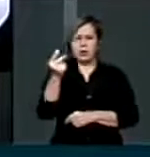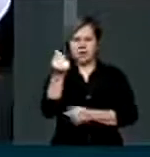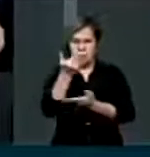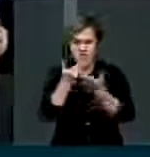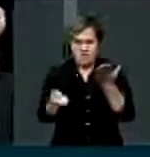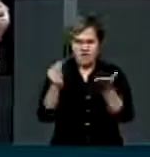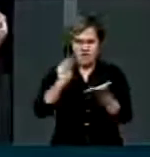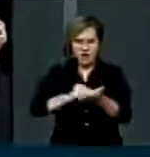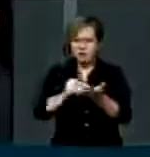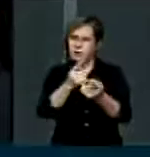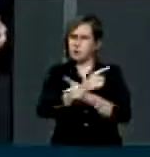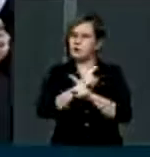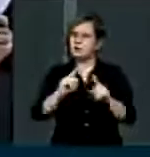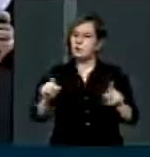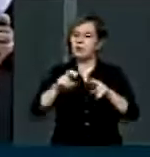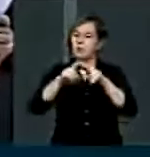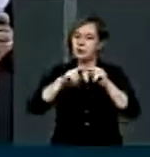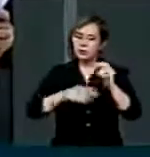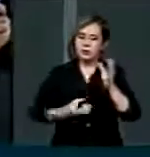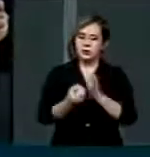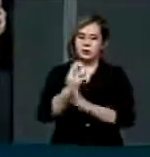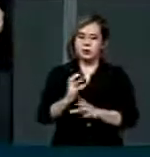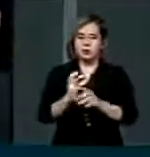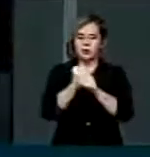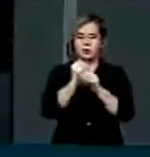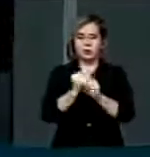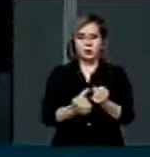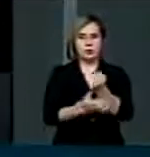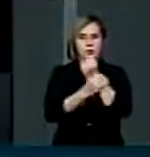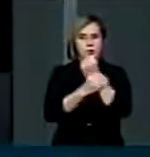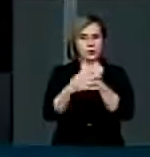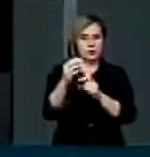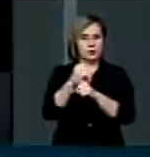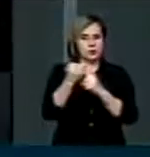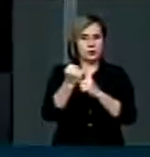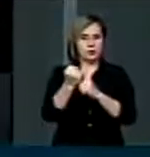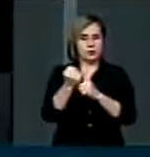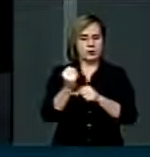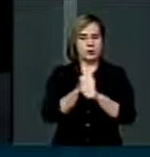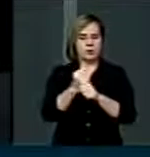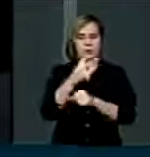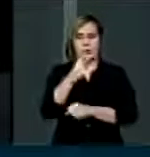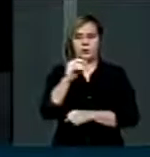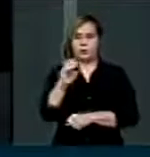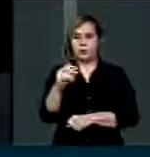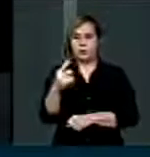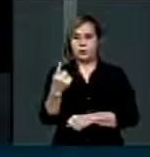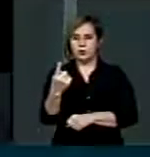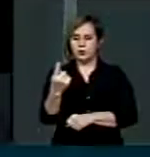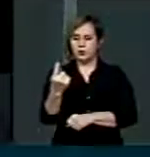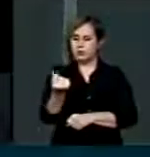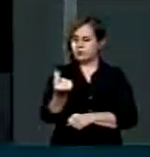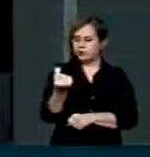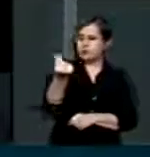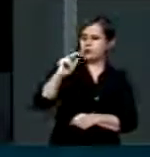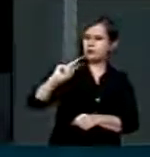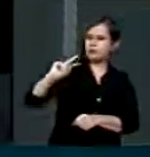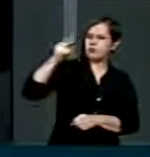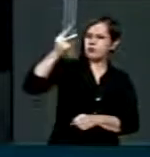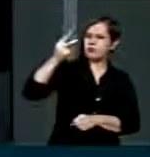deficitário. Para isso foi criado o orçamento da Seguridade Social. Em 2001, o superávit foi